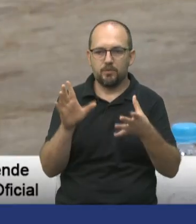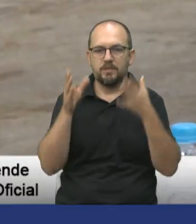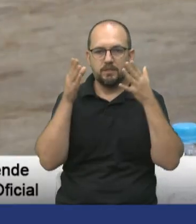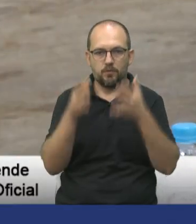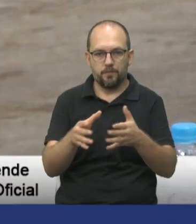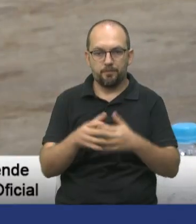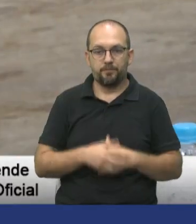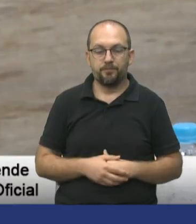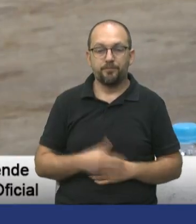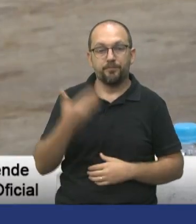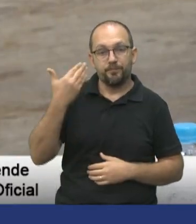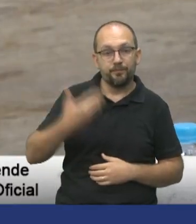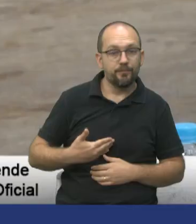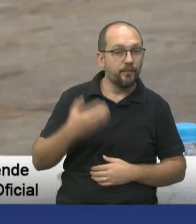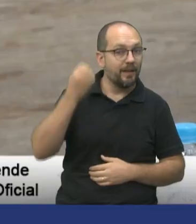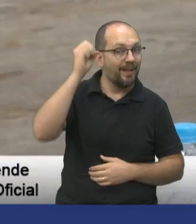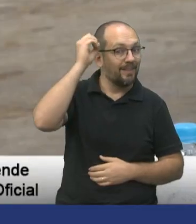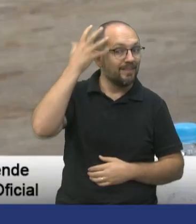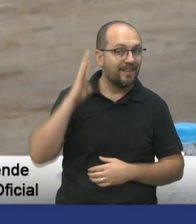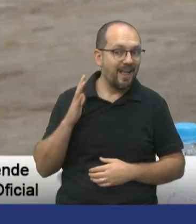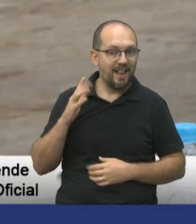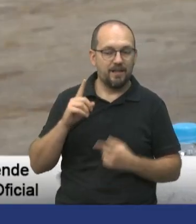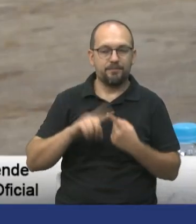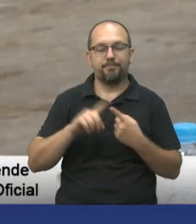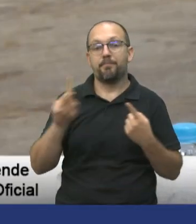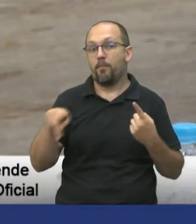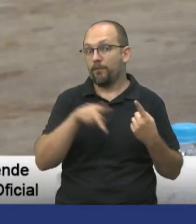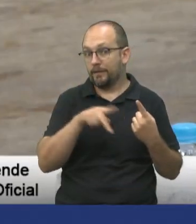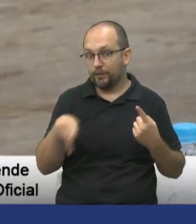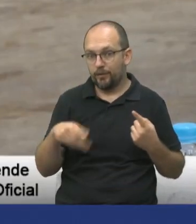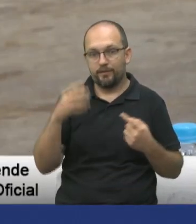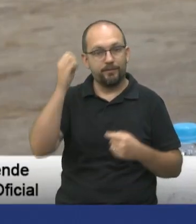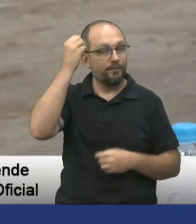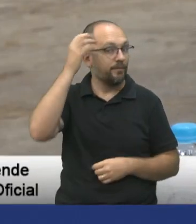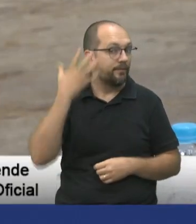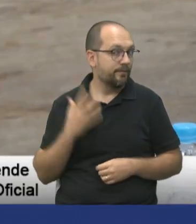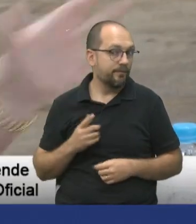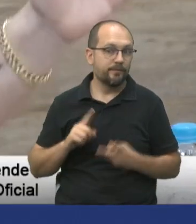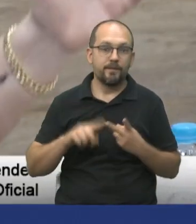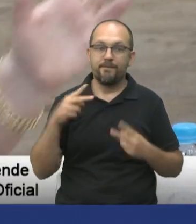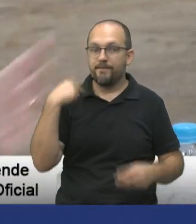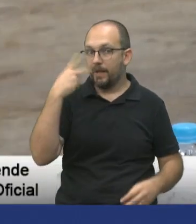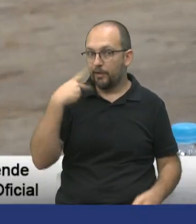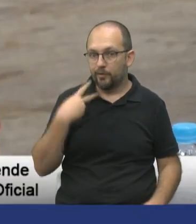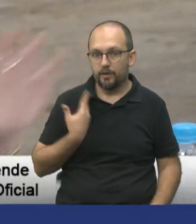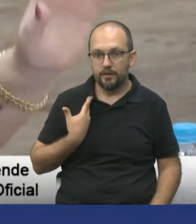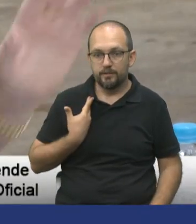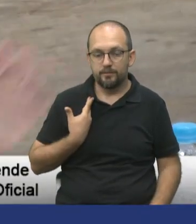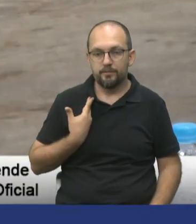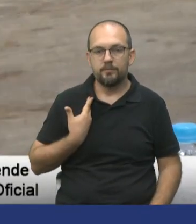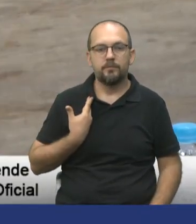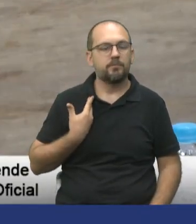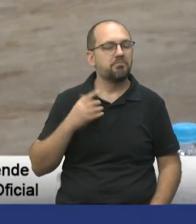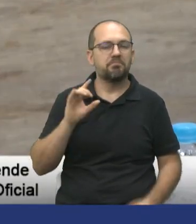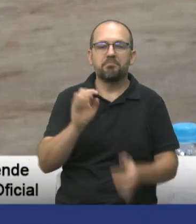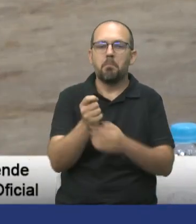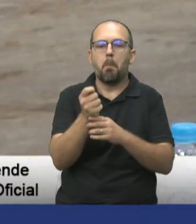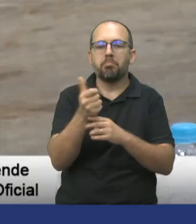E a Daniela Rodrigueiro, professora, a Daniela Rodrigueiro, vereadora, só